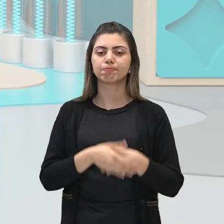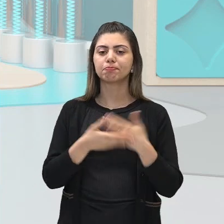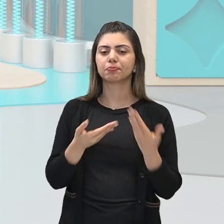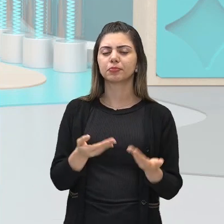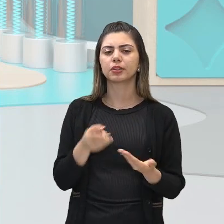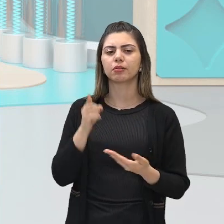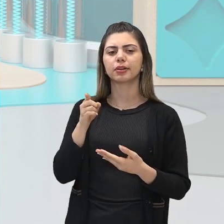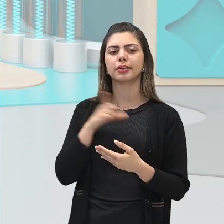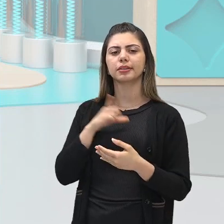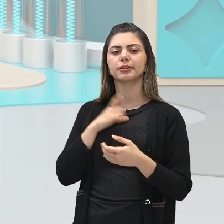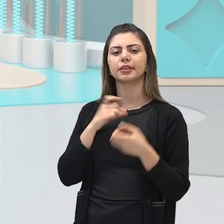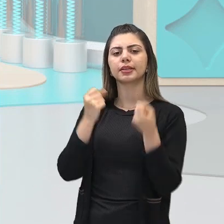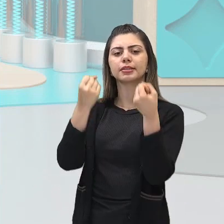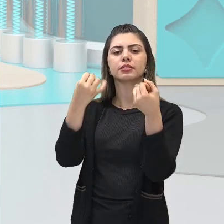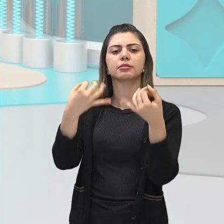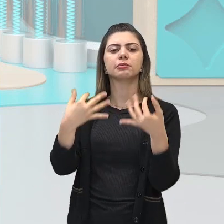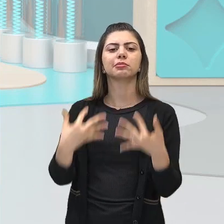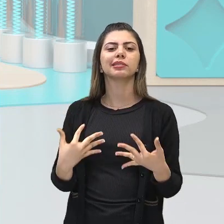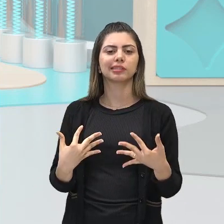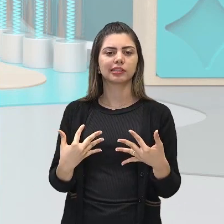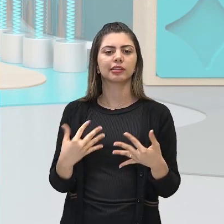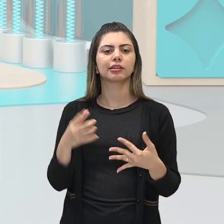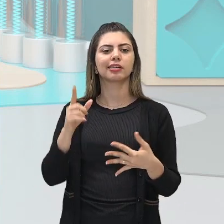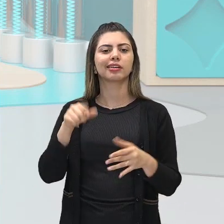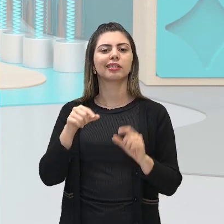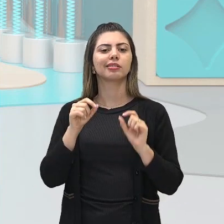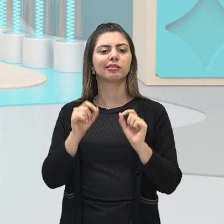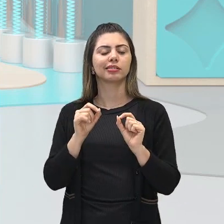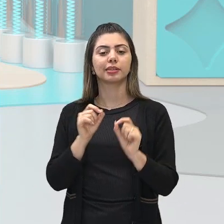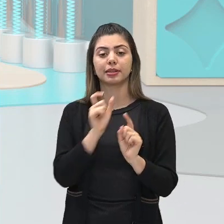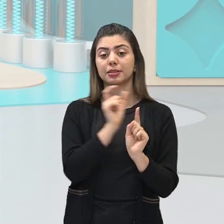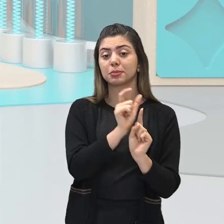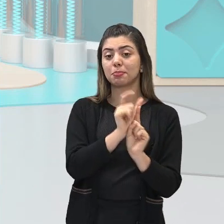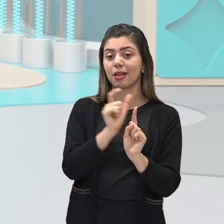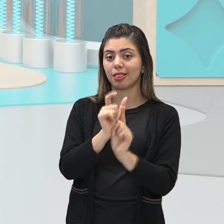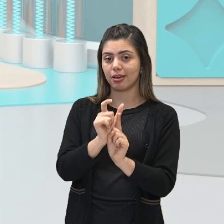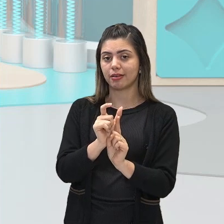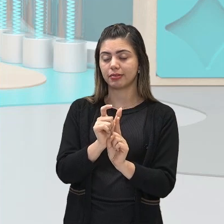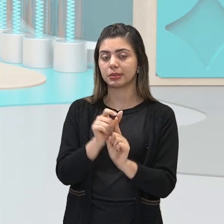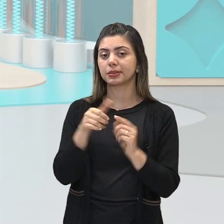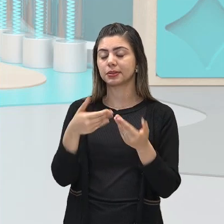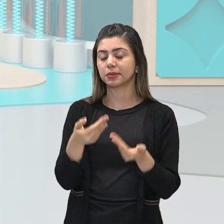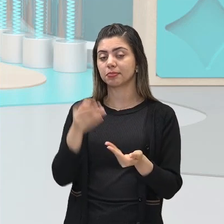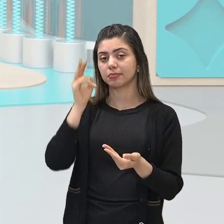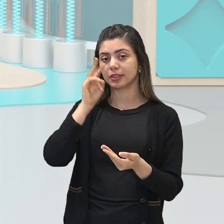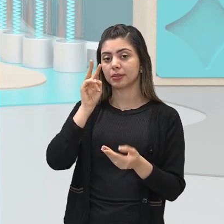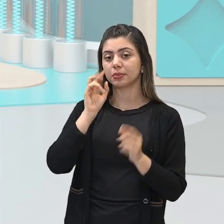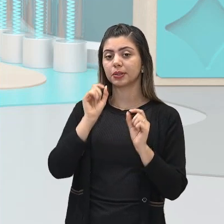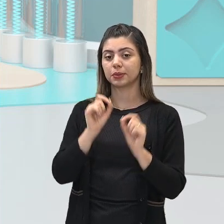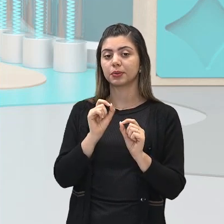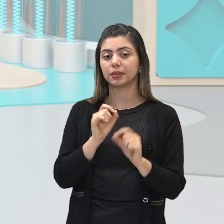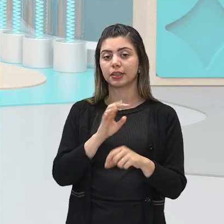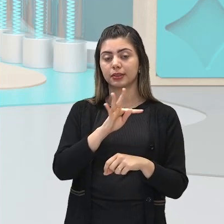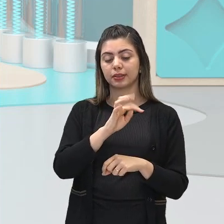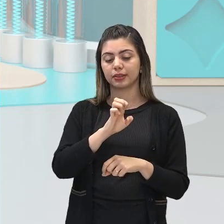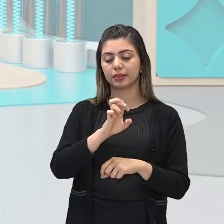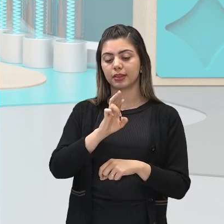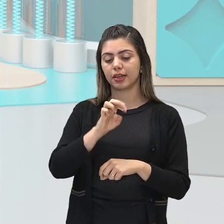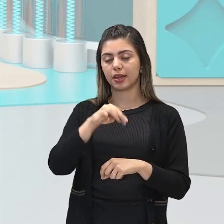fala caracterizado, é porque esses termos, lembrando que a palavra